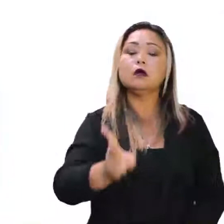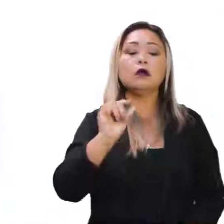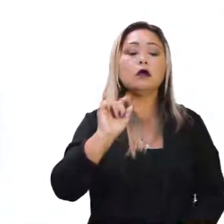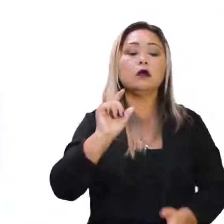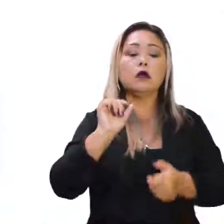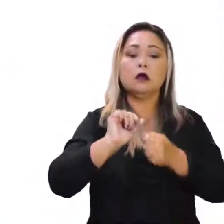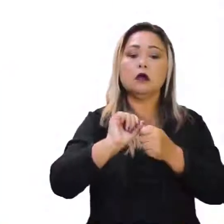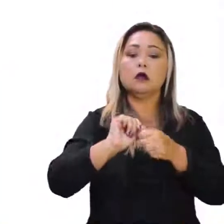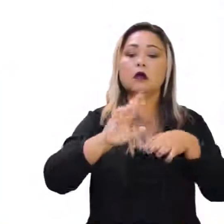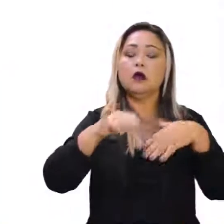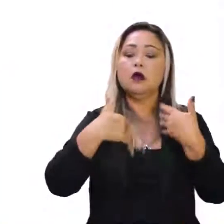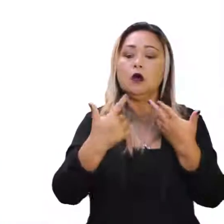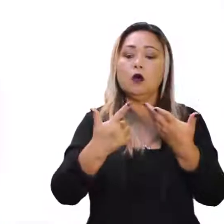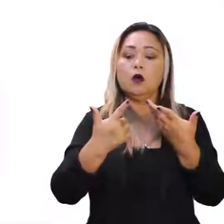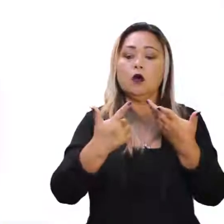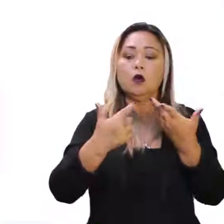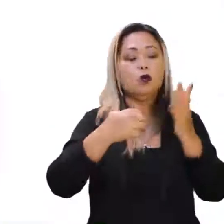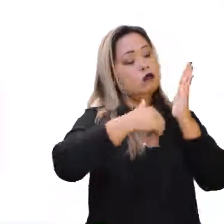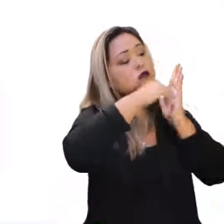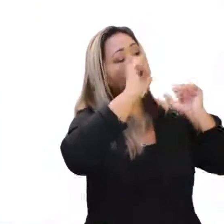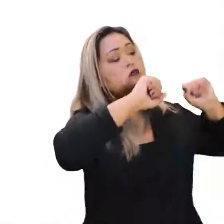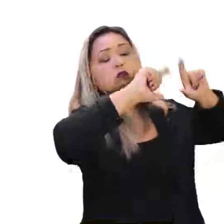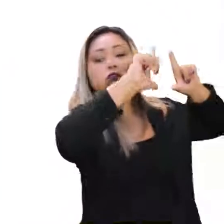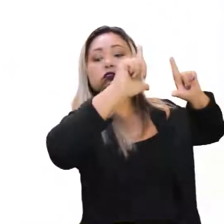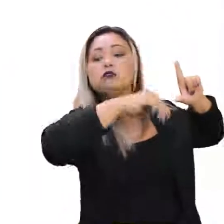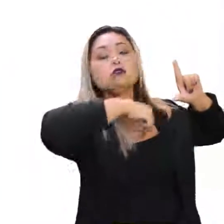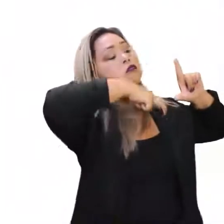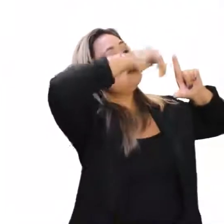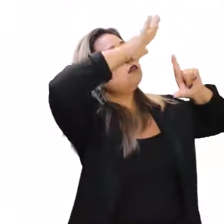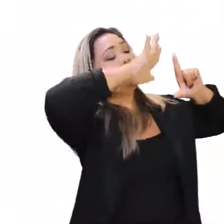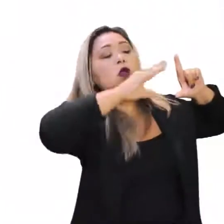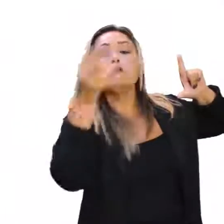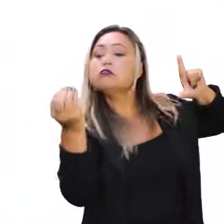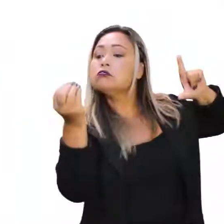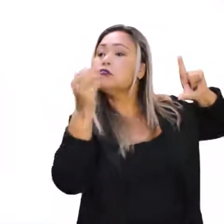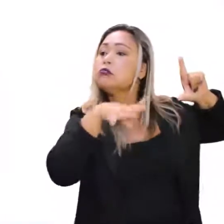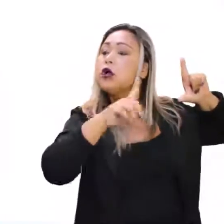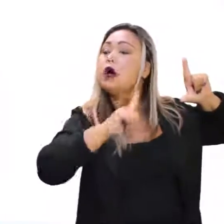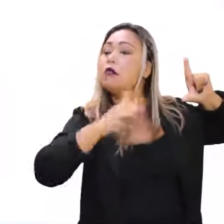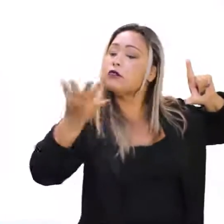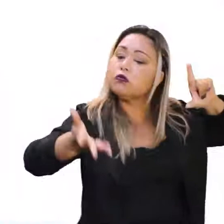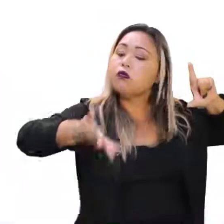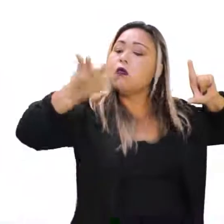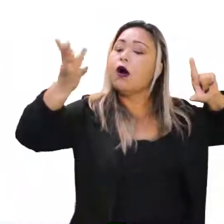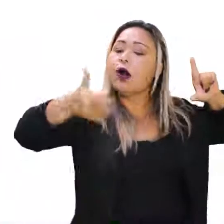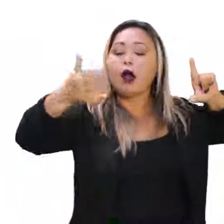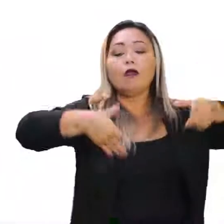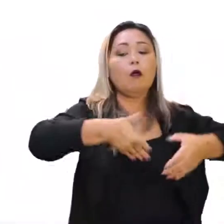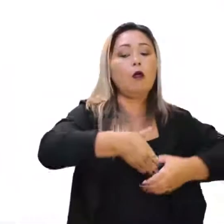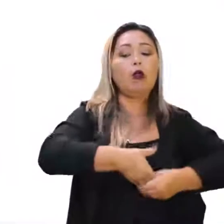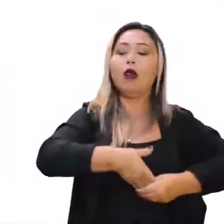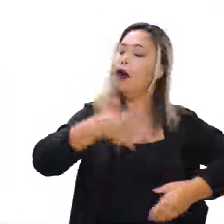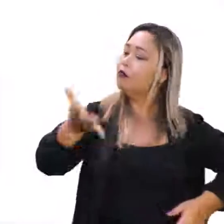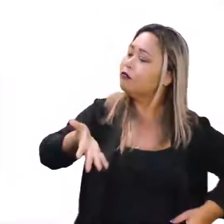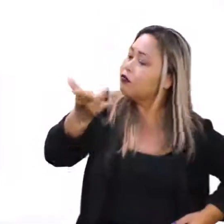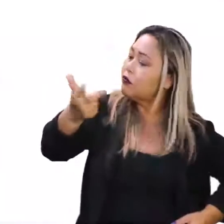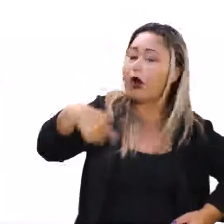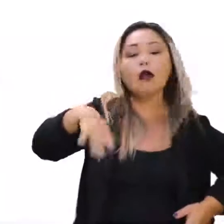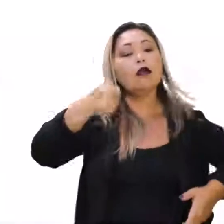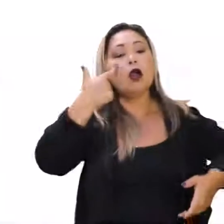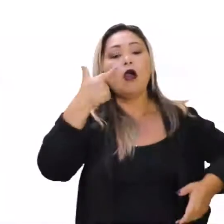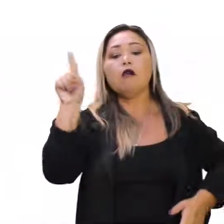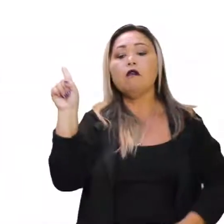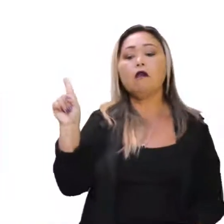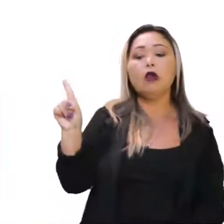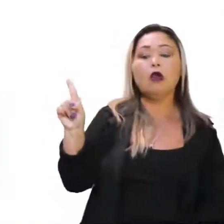relatando, estava colocando nos seus quadros coisas que exaltavam o Napoleão, o seu governo. Como nós vemos